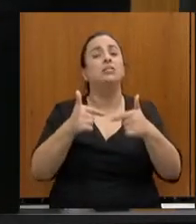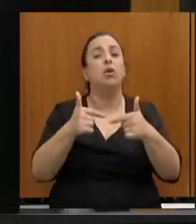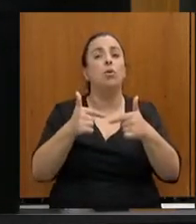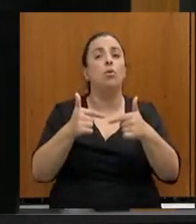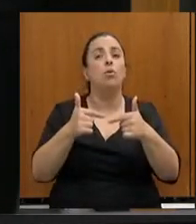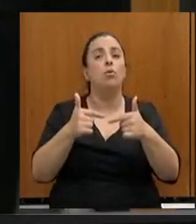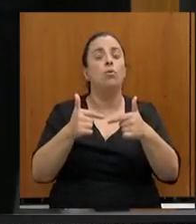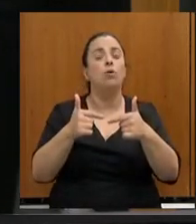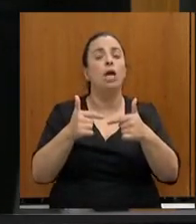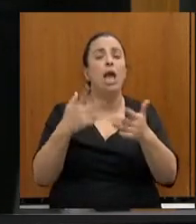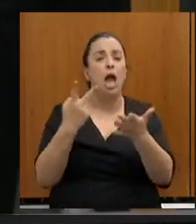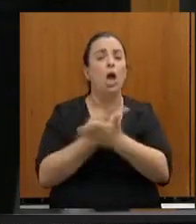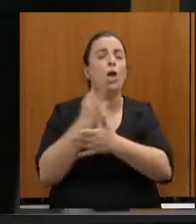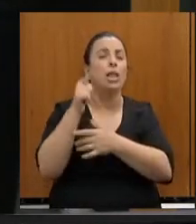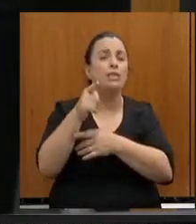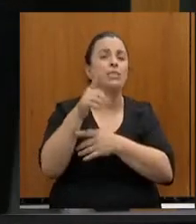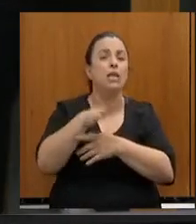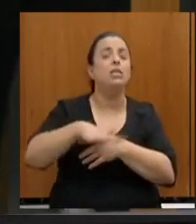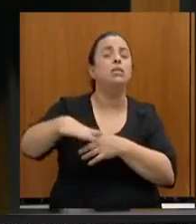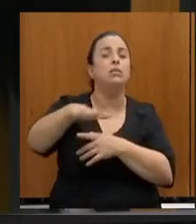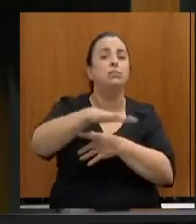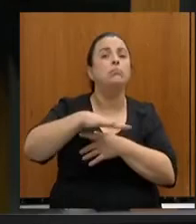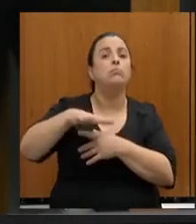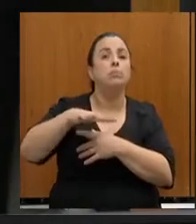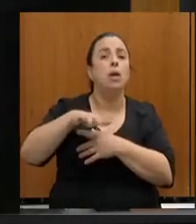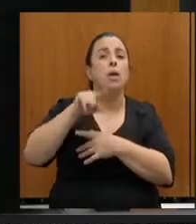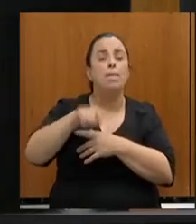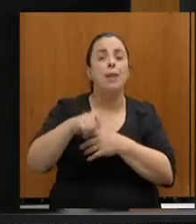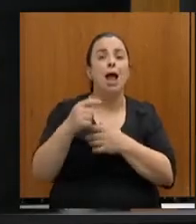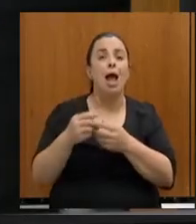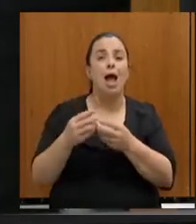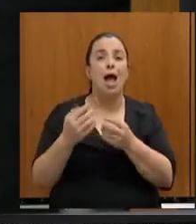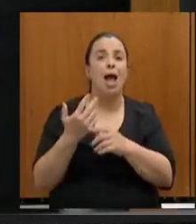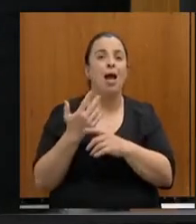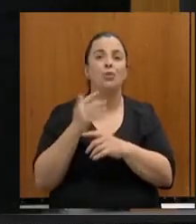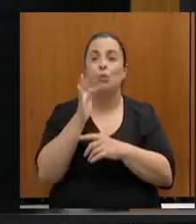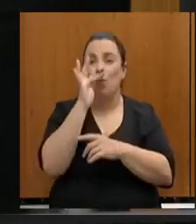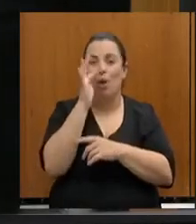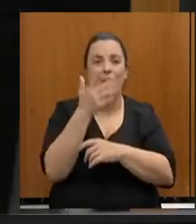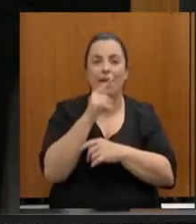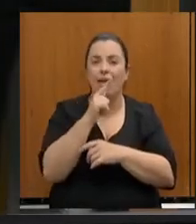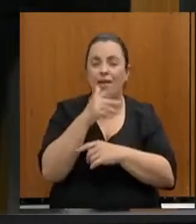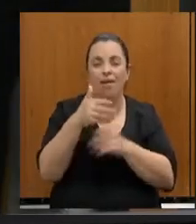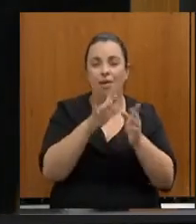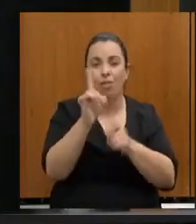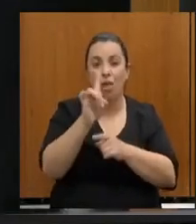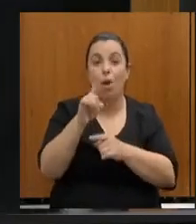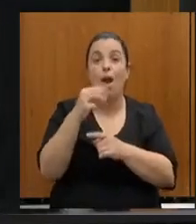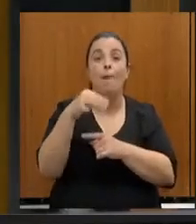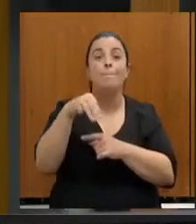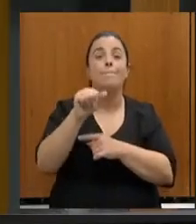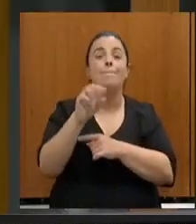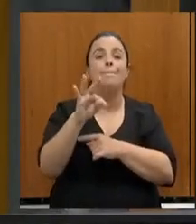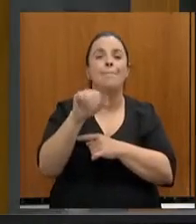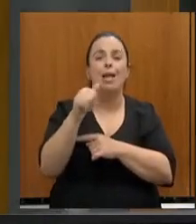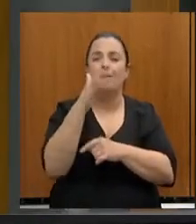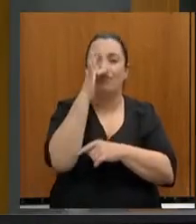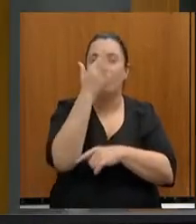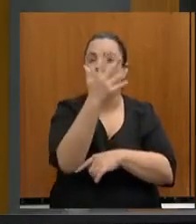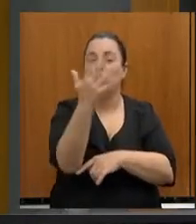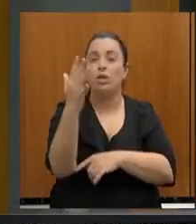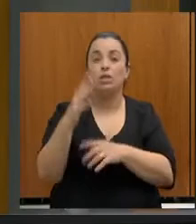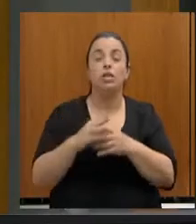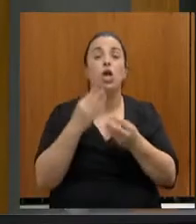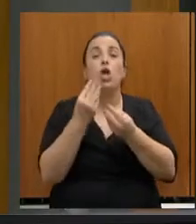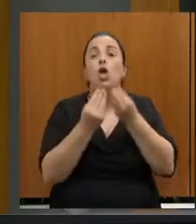cá pela para recuperação dessa mata e como afirmar de está se preparando para enfrentamento de possíveis